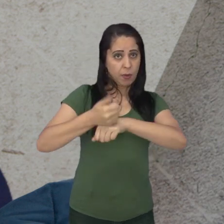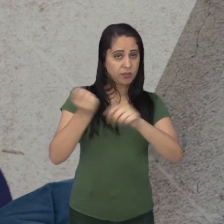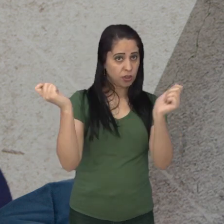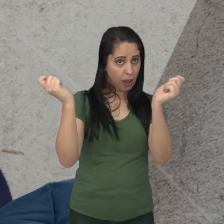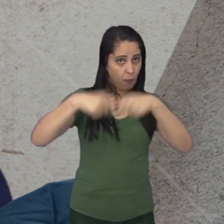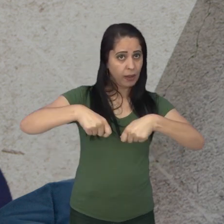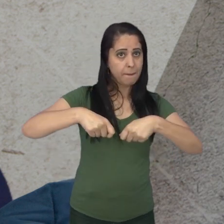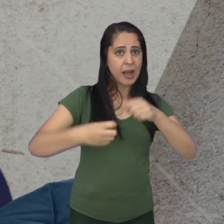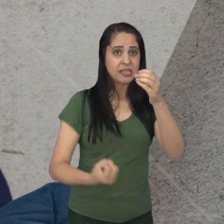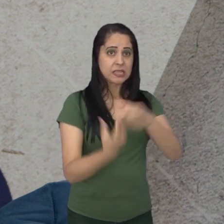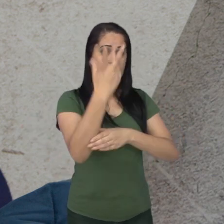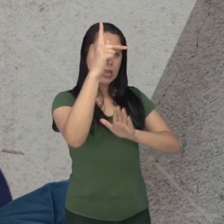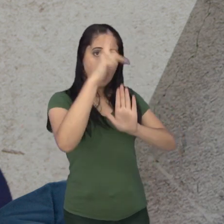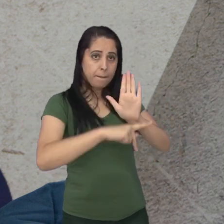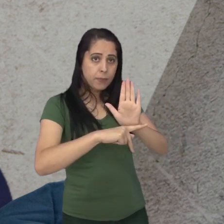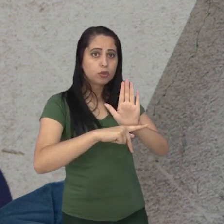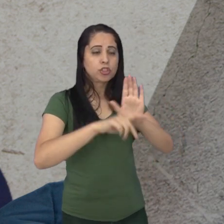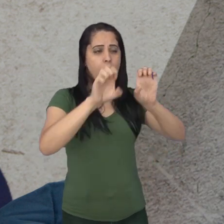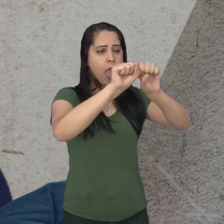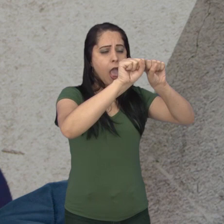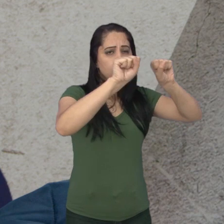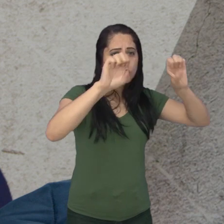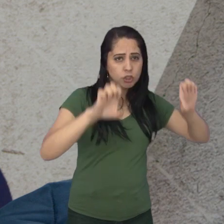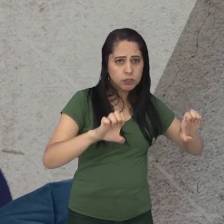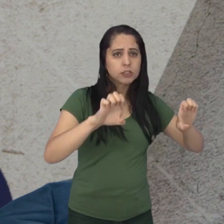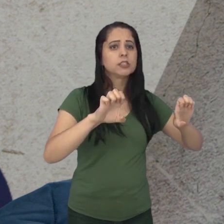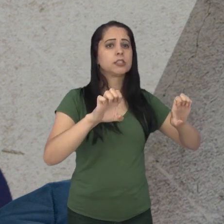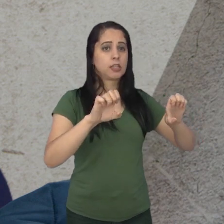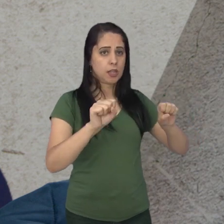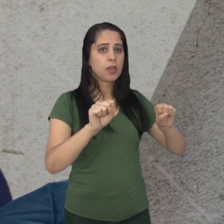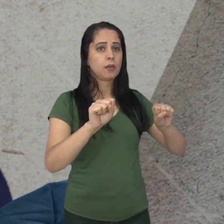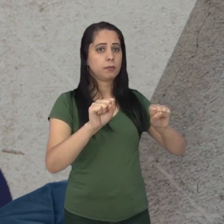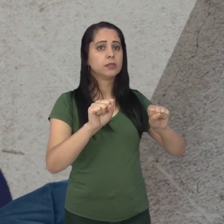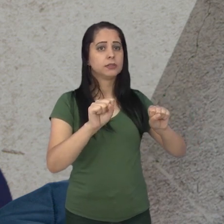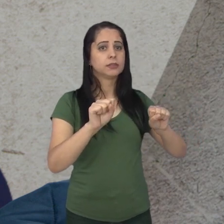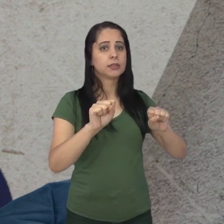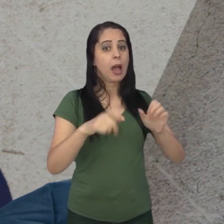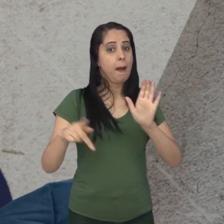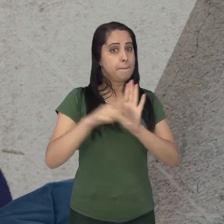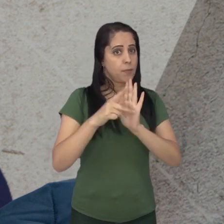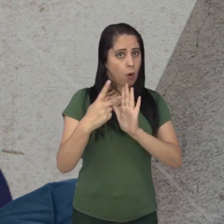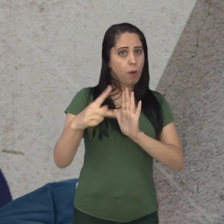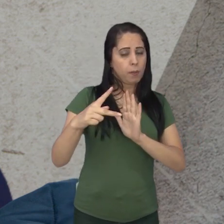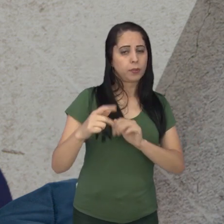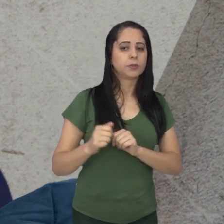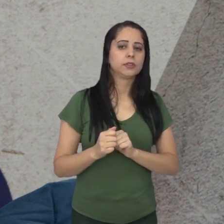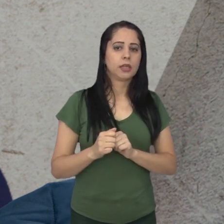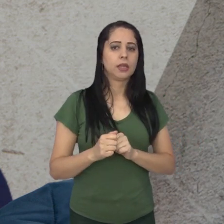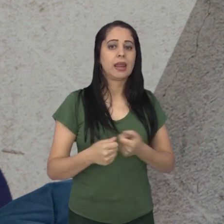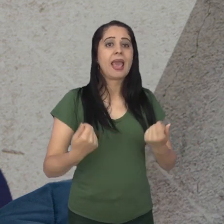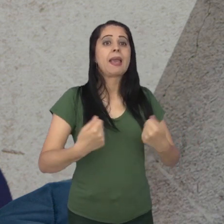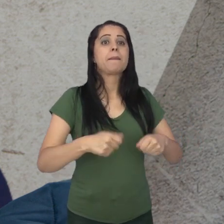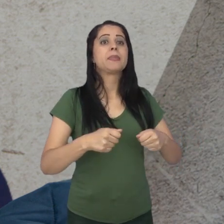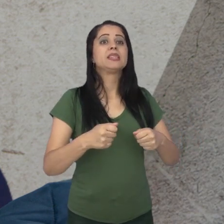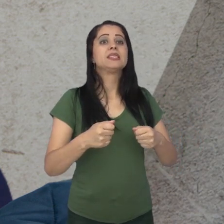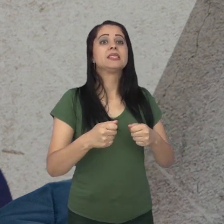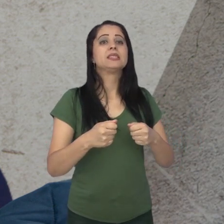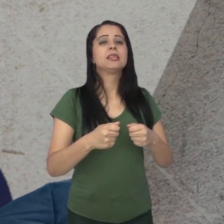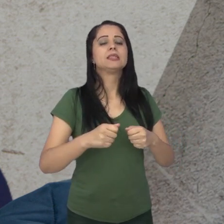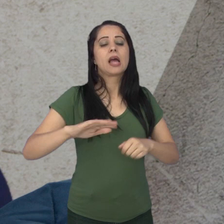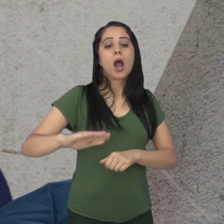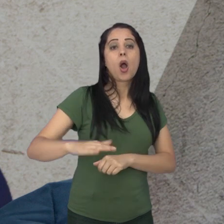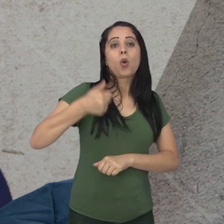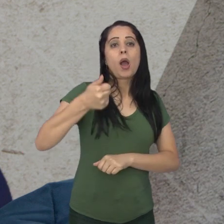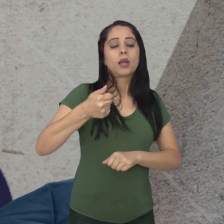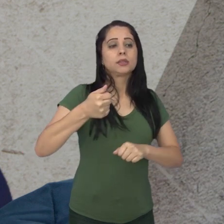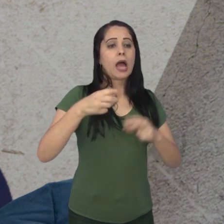de projetos, dimensionamento de sistemas, ele seja adequado e tenha uma qualidade e uma visão